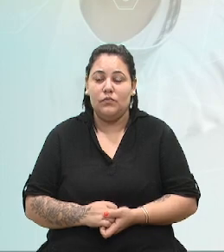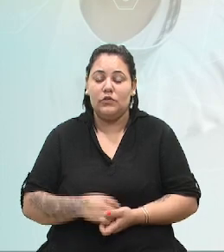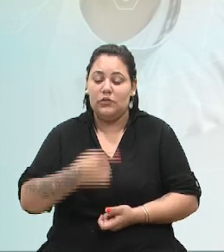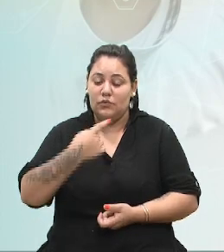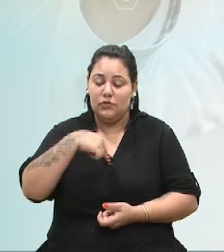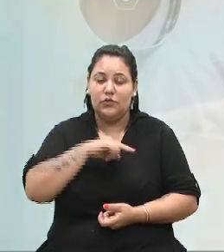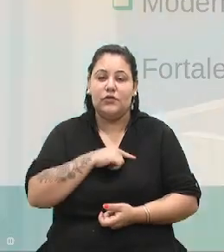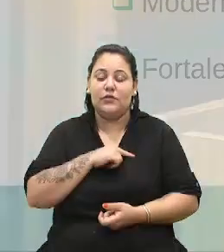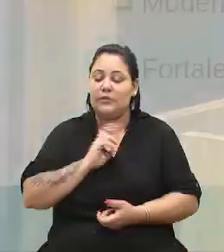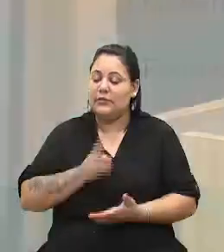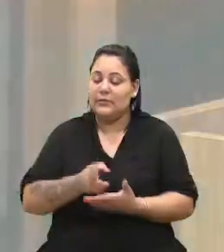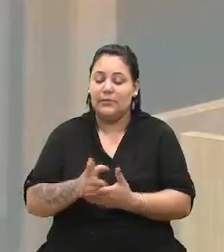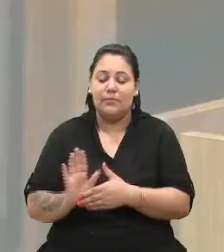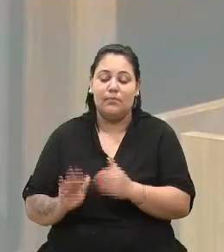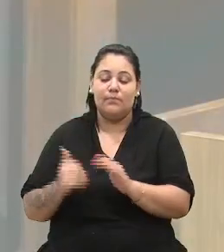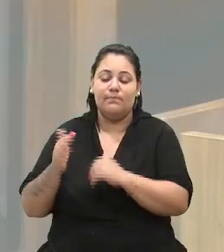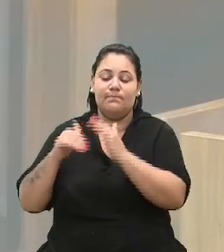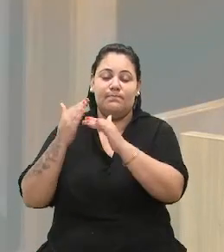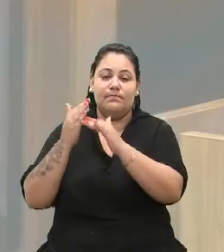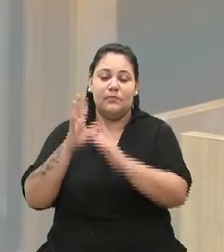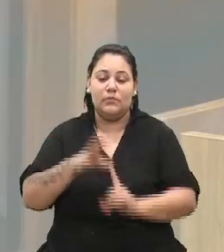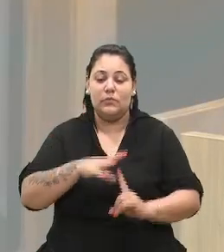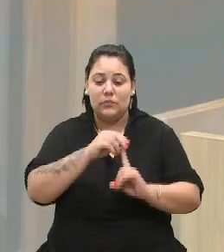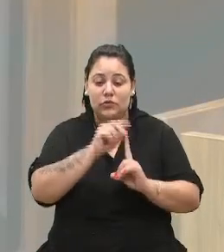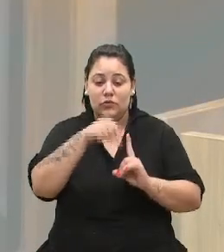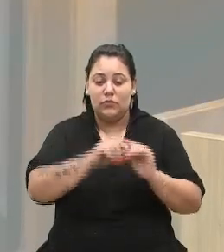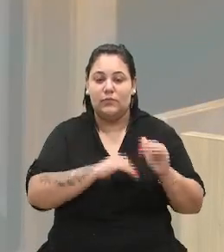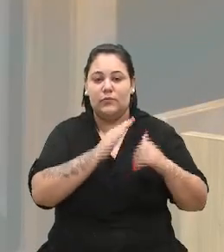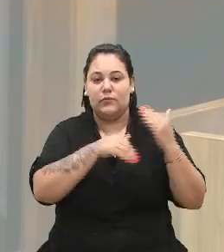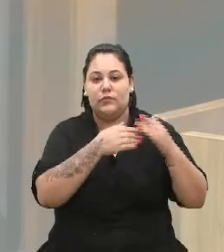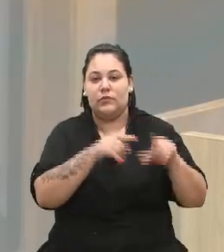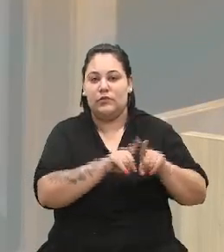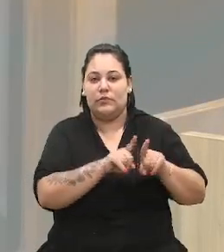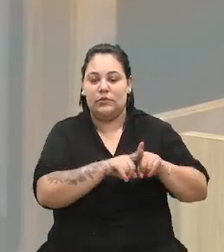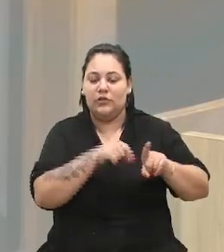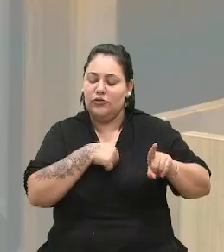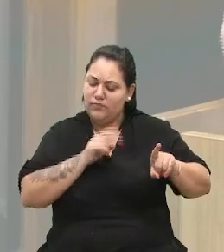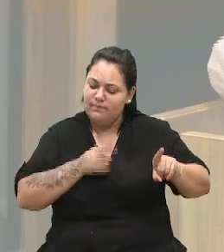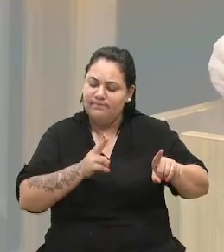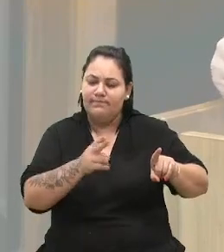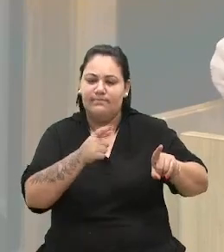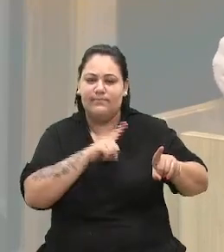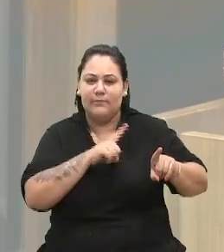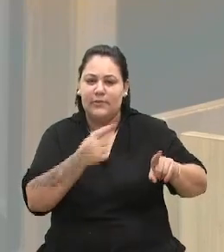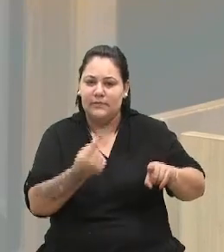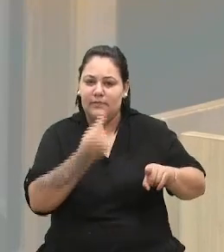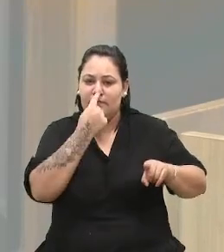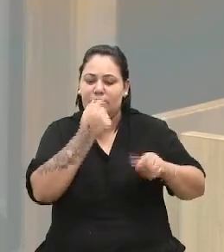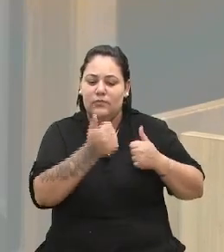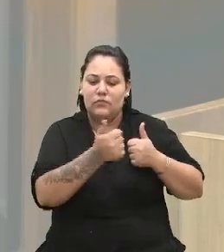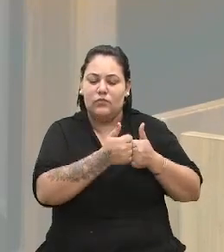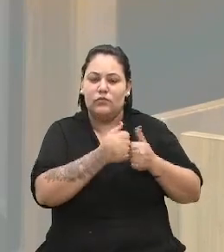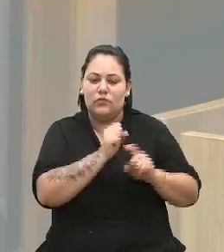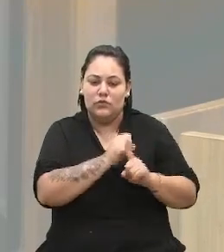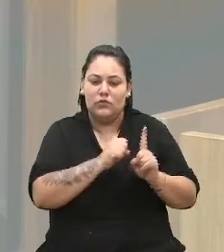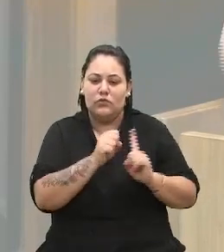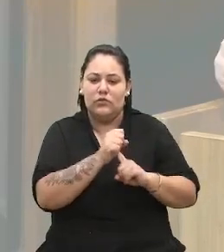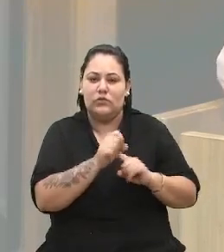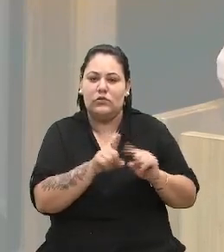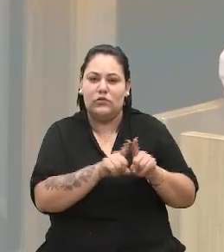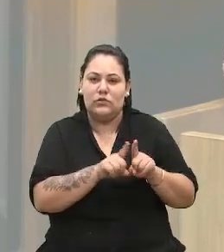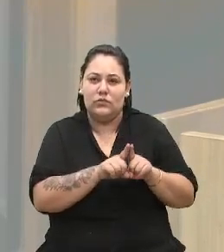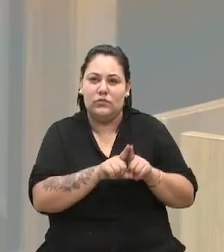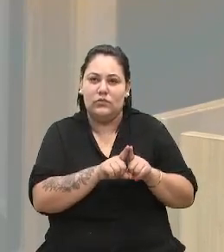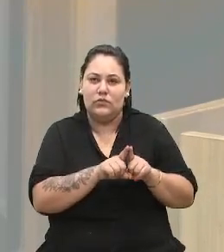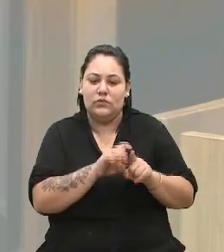constante evolução. E, principalmente, com essa evolução, nós queremos ter cada vez mais próximo da sociedade. Mais próximo da sociedade